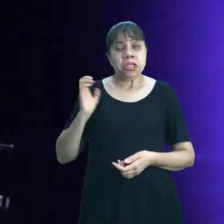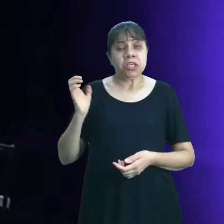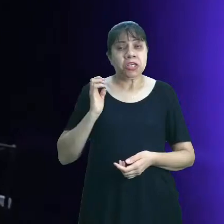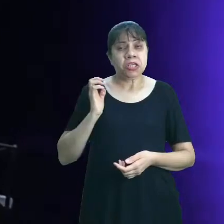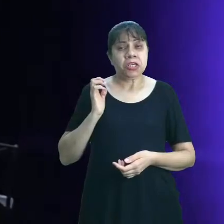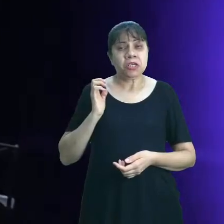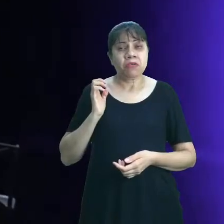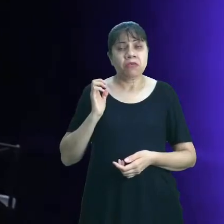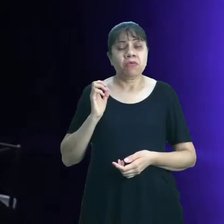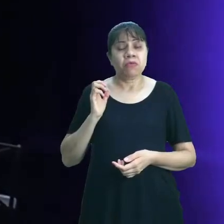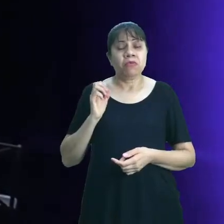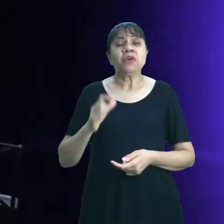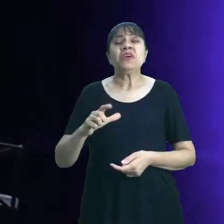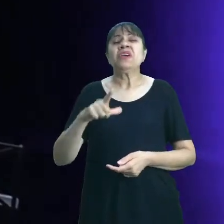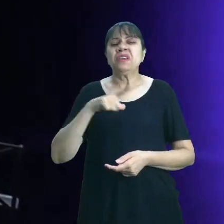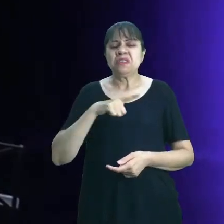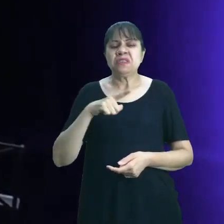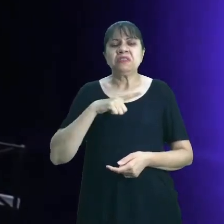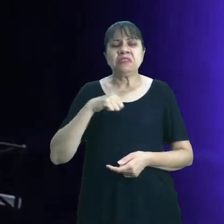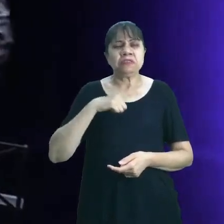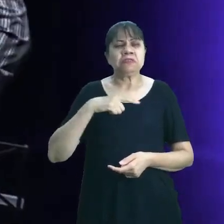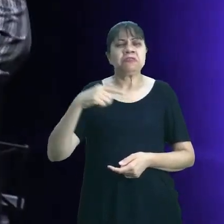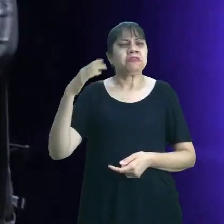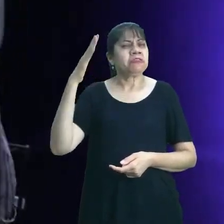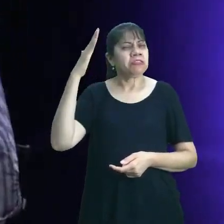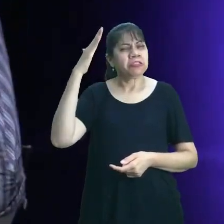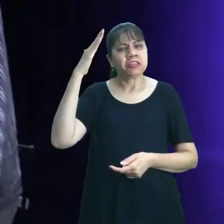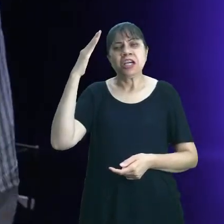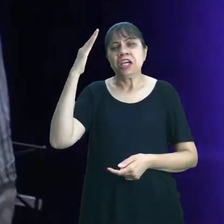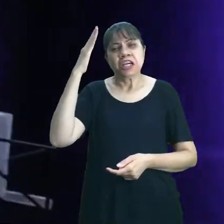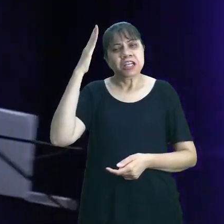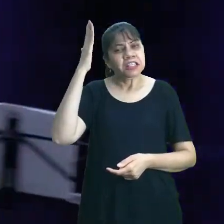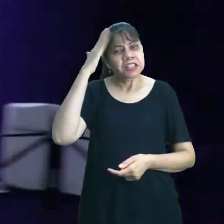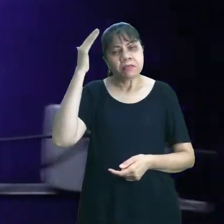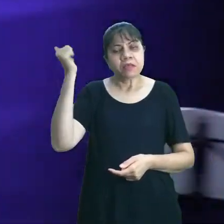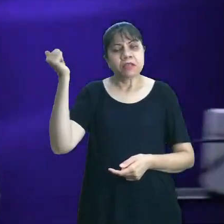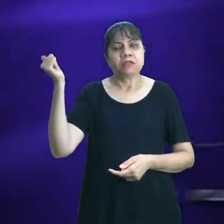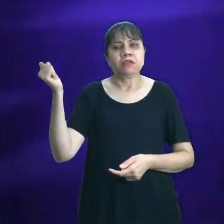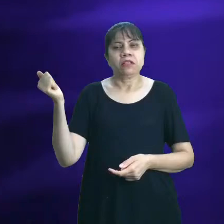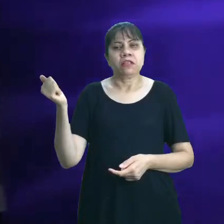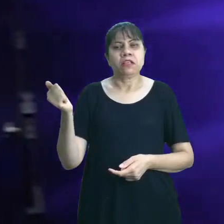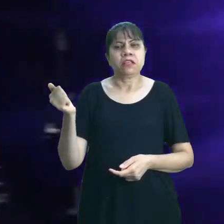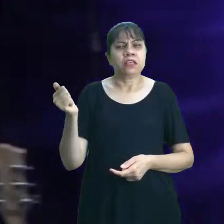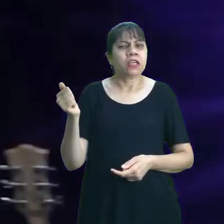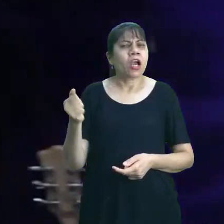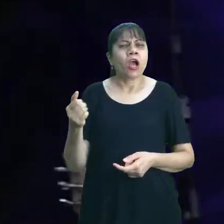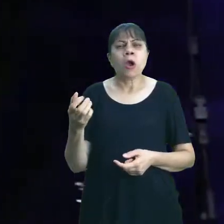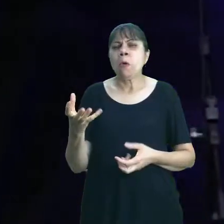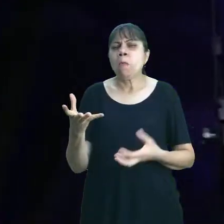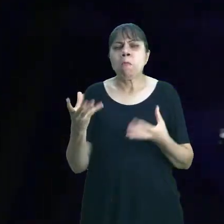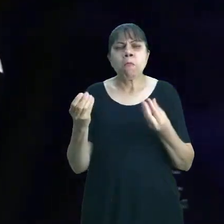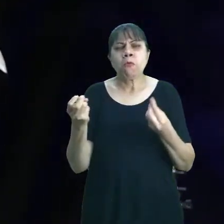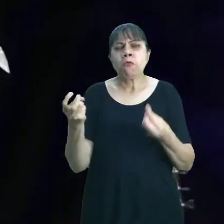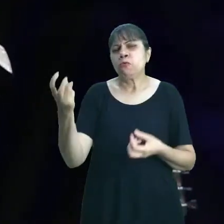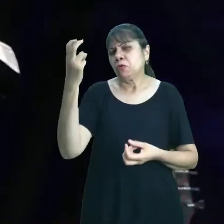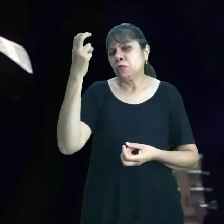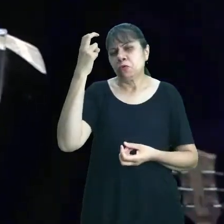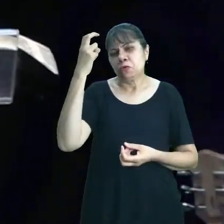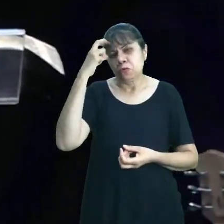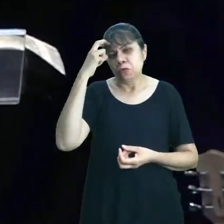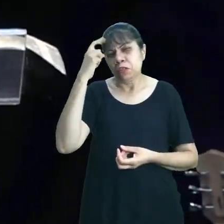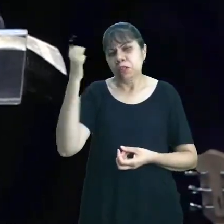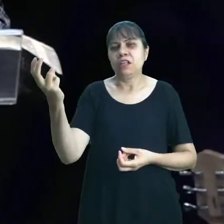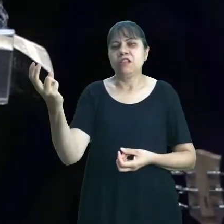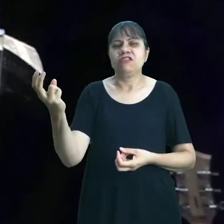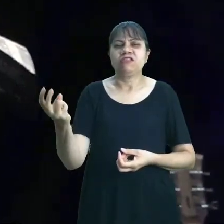uma inteligência além do normal, muito acima da média,